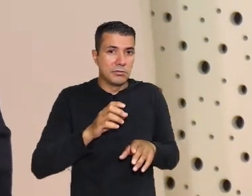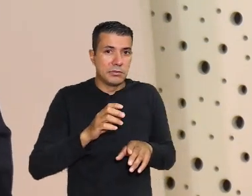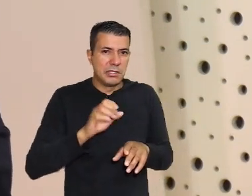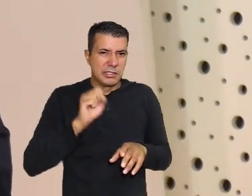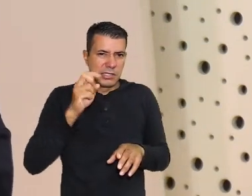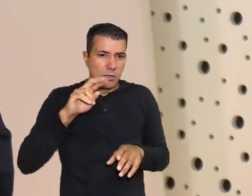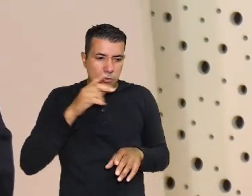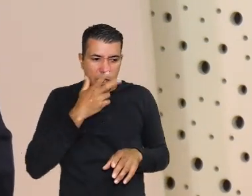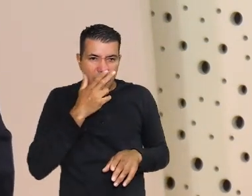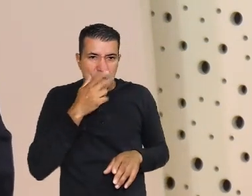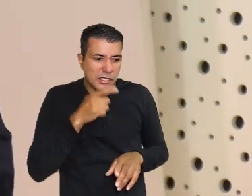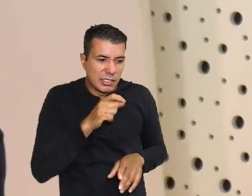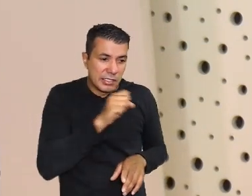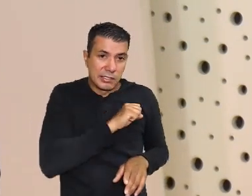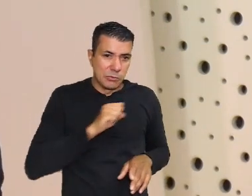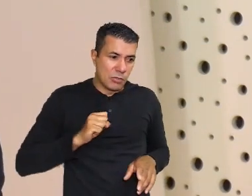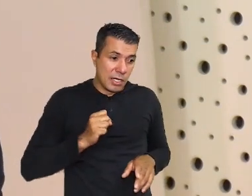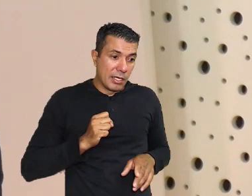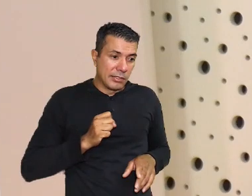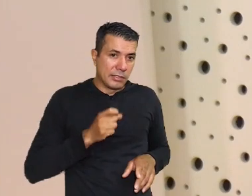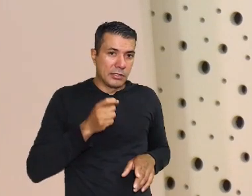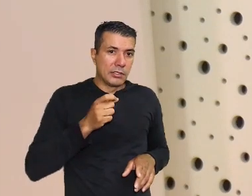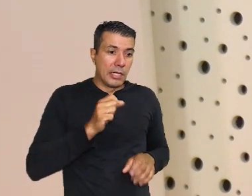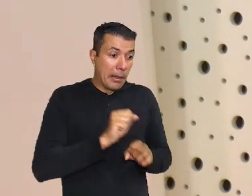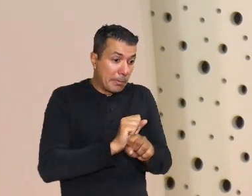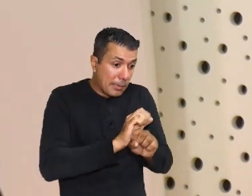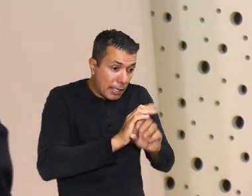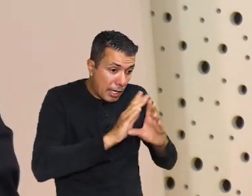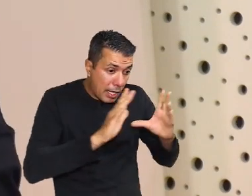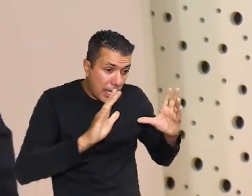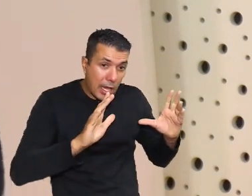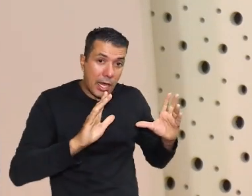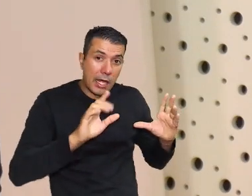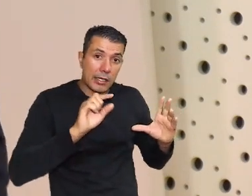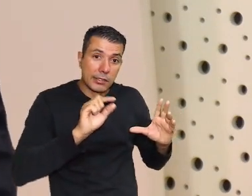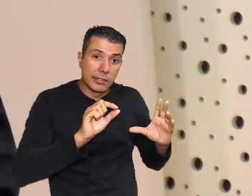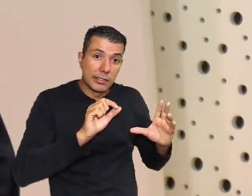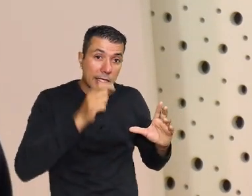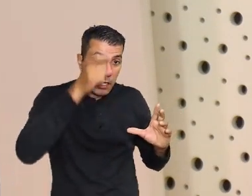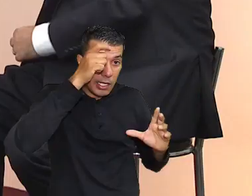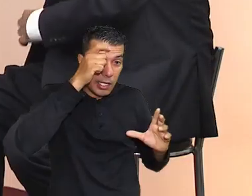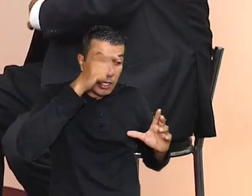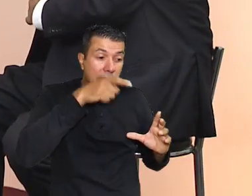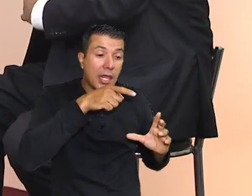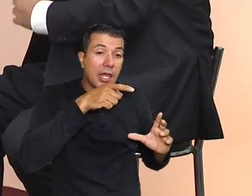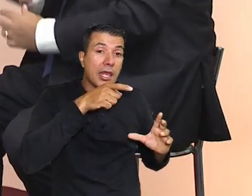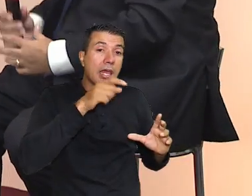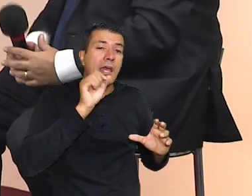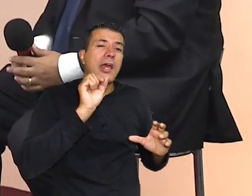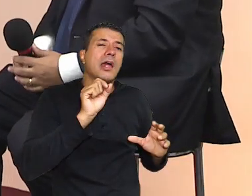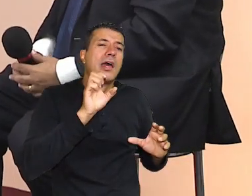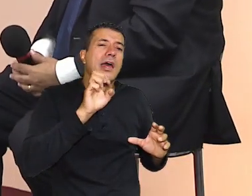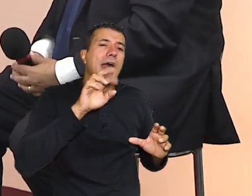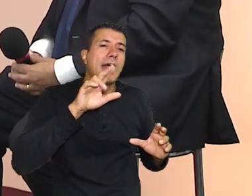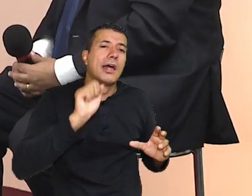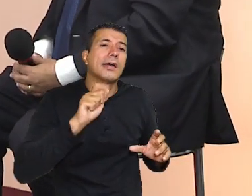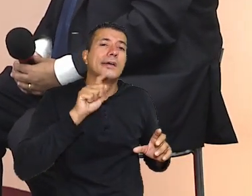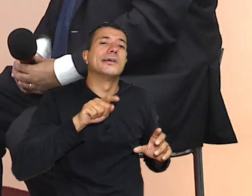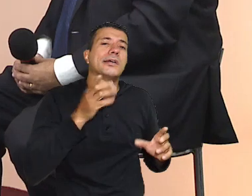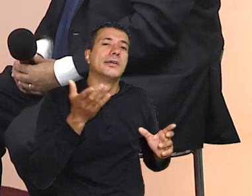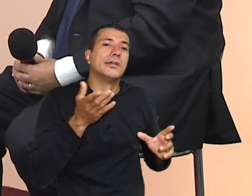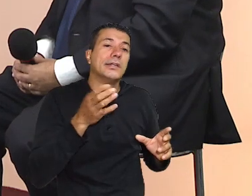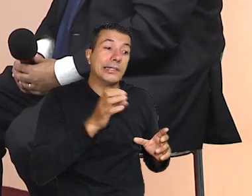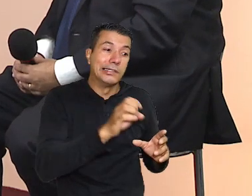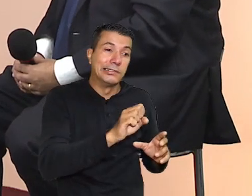mas a Bíblia deixa bem claro que era Satanás se passando por Samuel. E é o que Satanás tem feito nos dias de hoje. E também, a Bíblia diz que são espíritos de